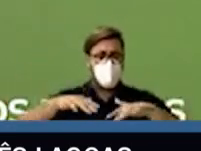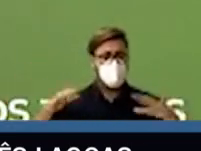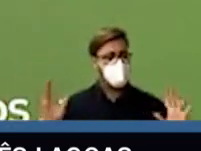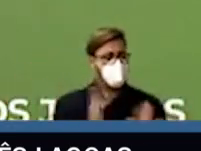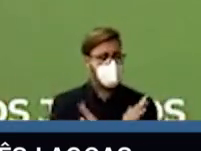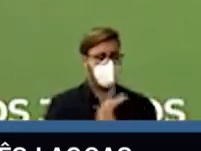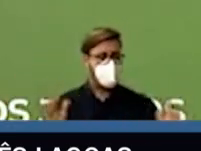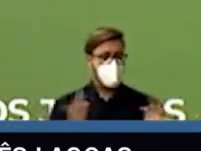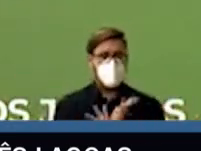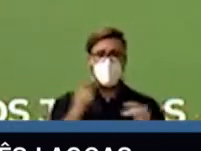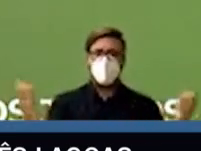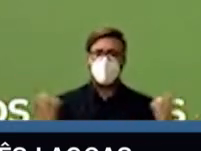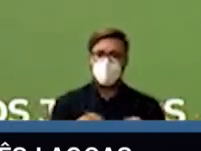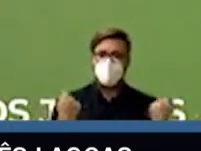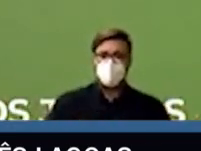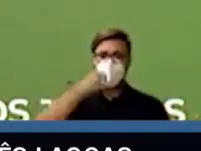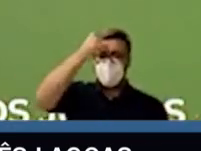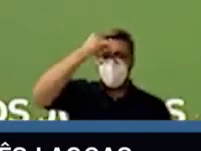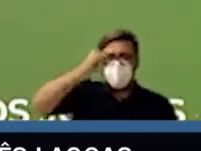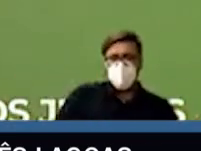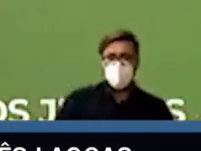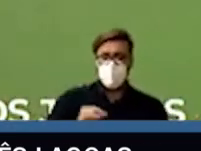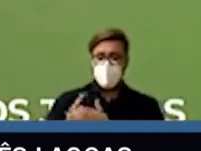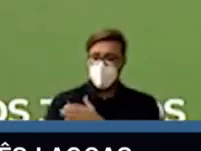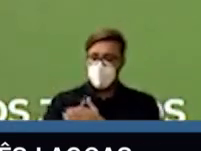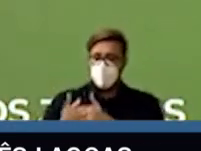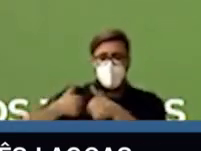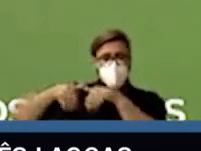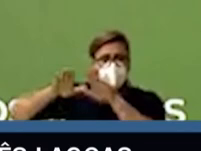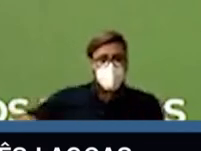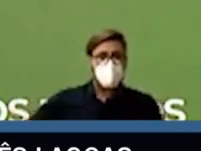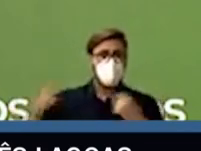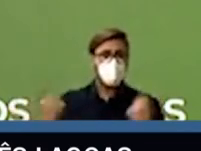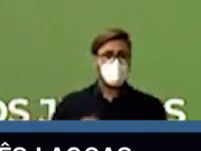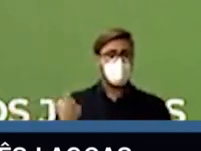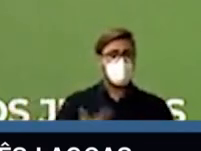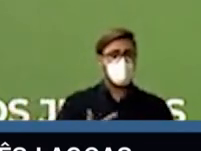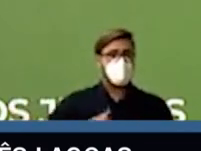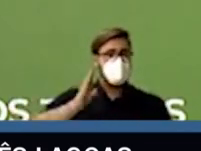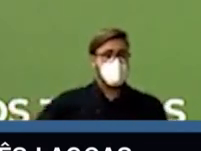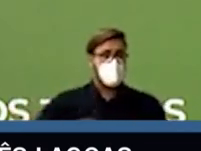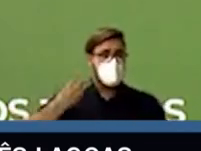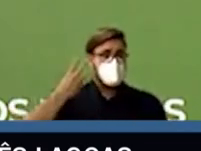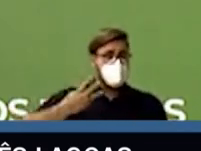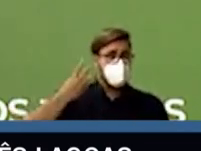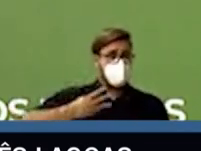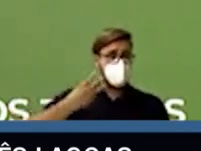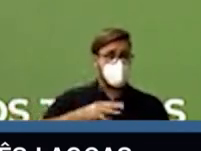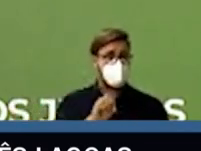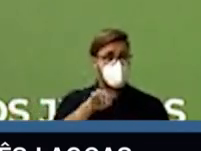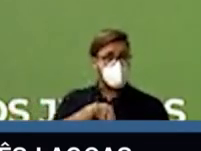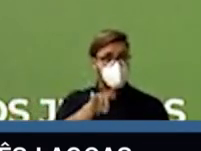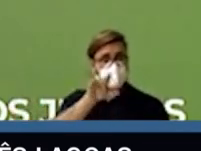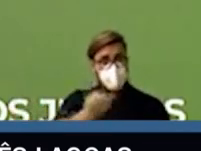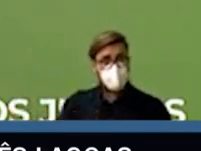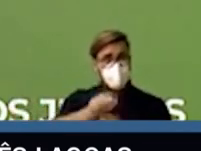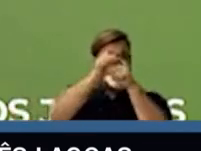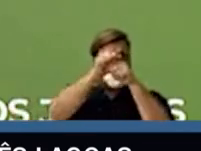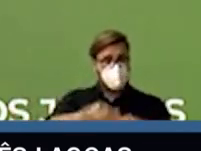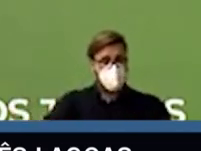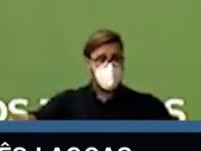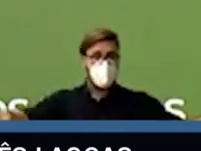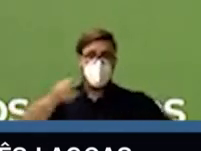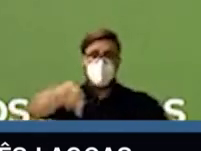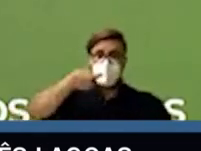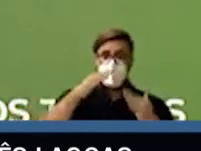para que a gente passe por esse momento difícil dessa terceira onda que tem afetado o Brasil todo e